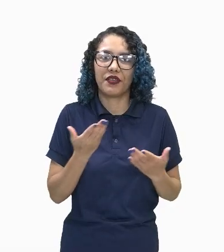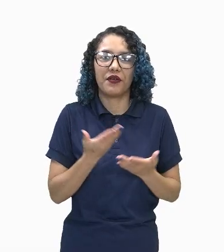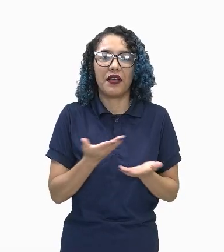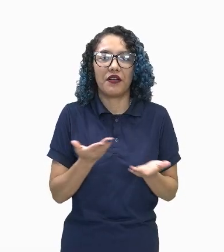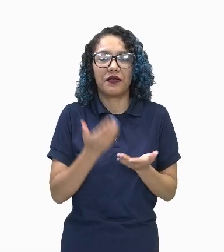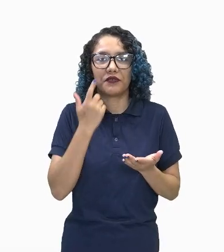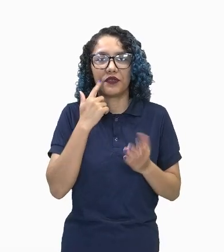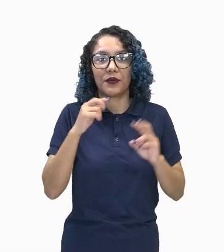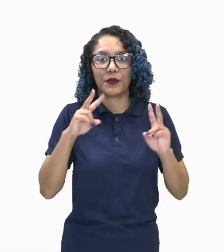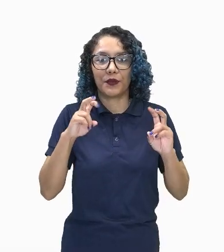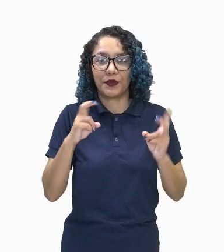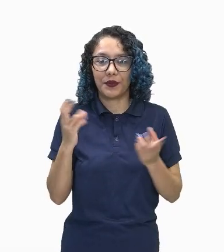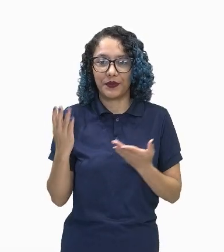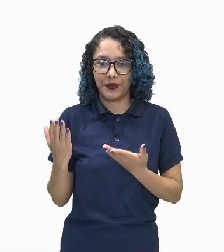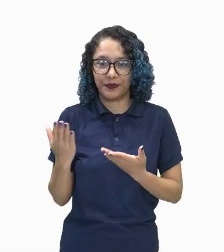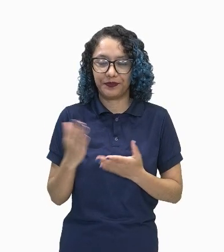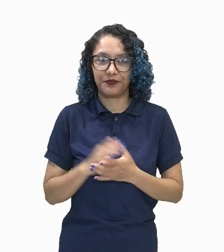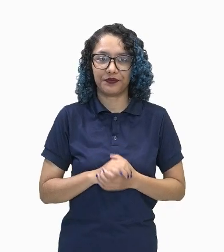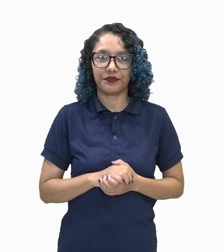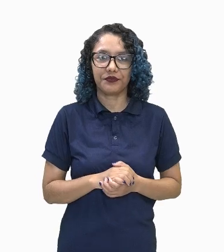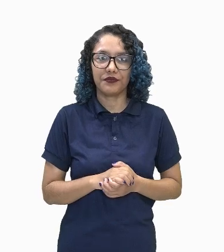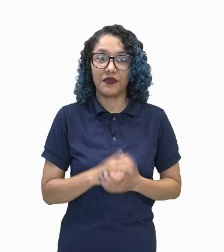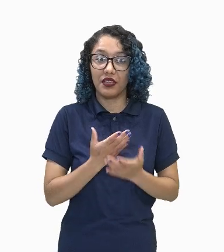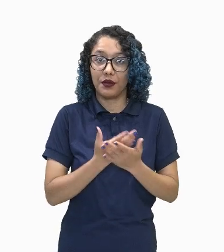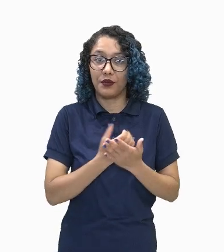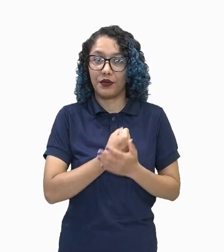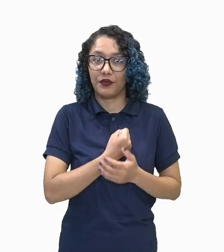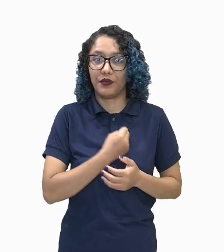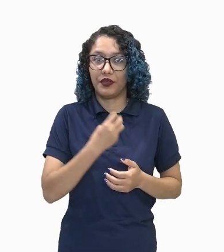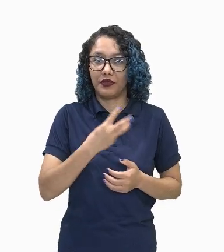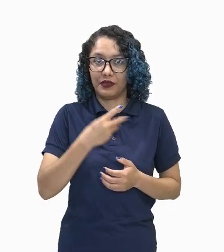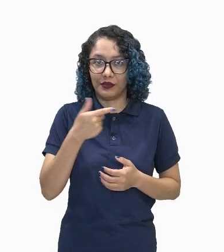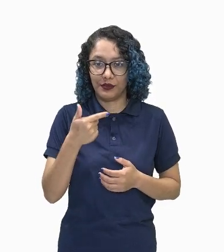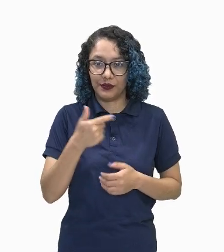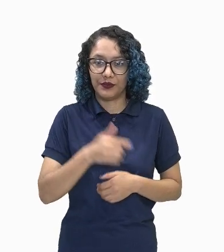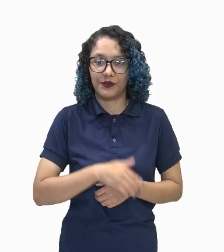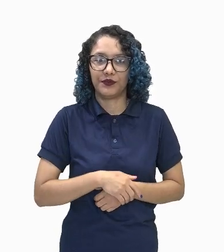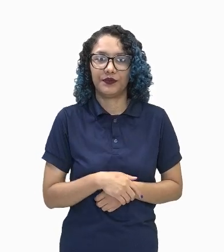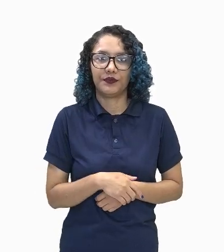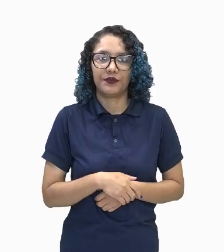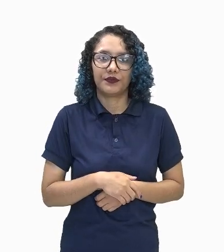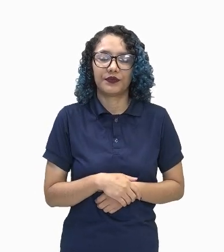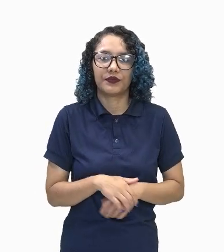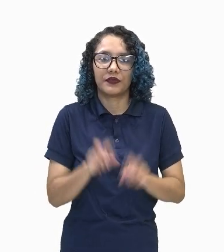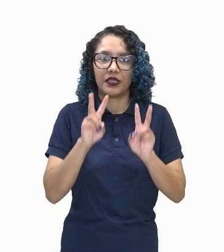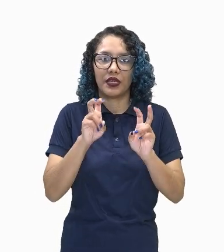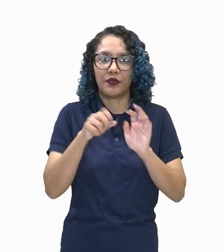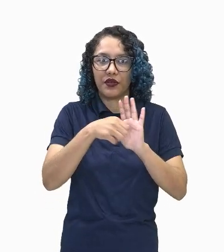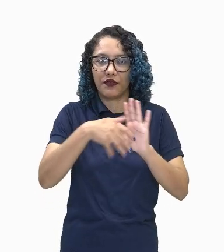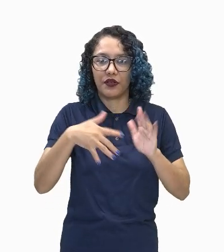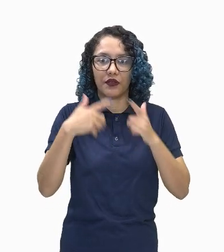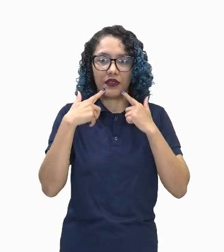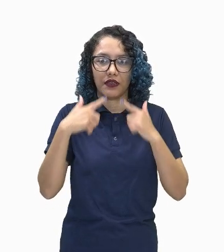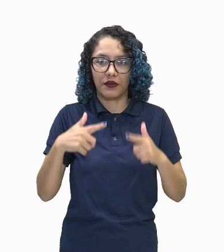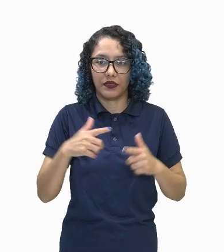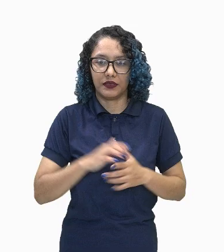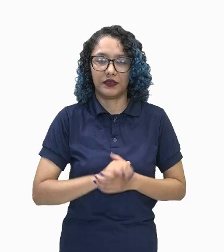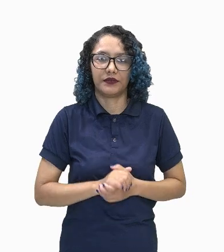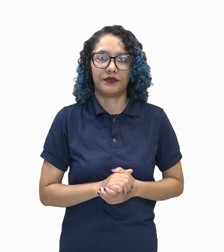conhecer o objeto de conhecimento da aula de número 32, figuras de